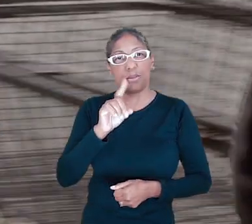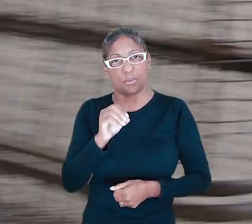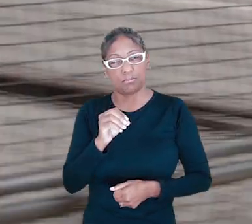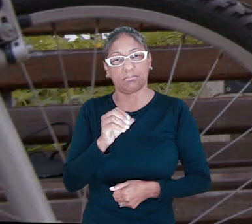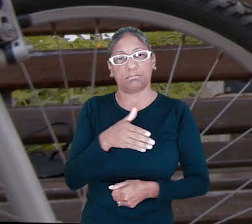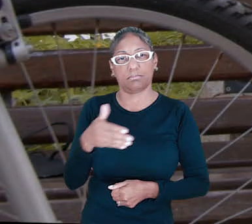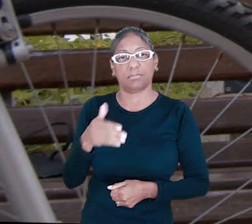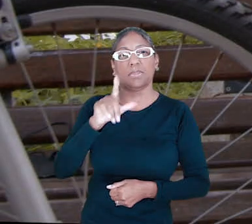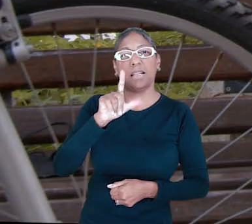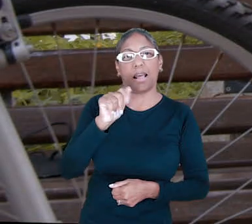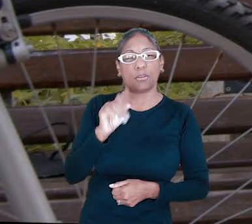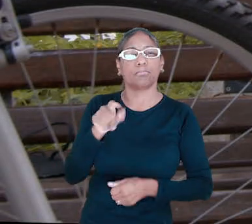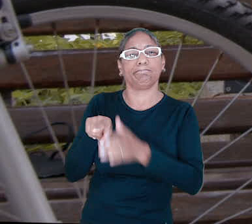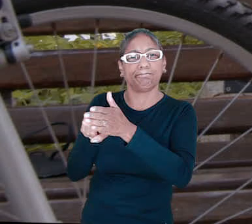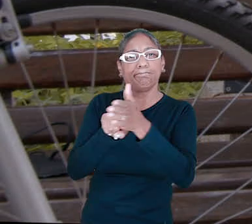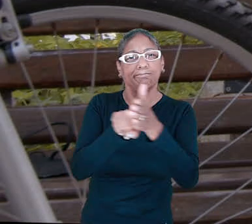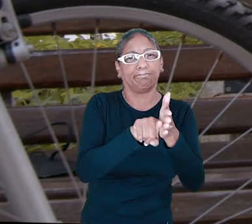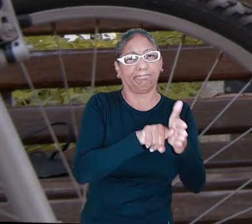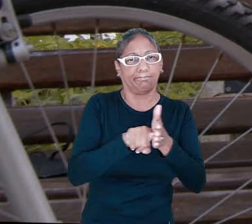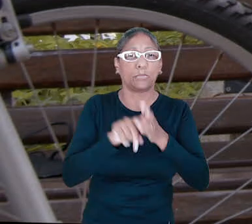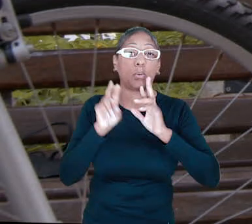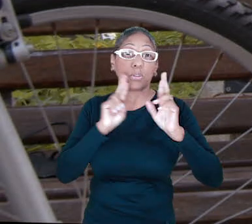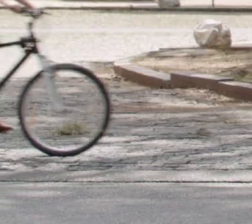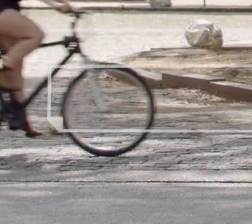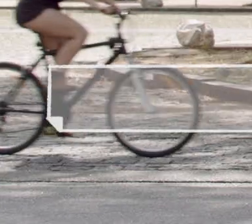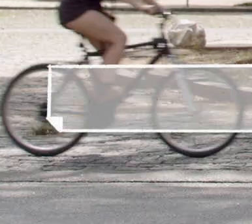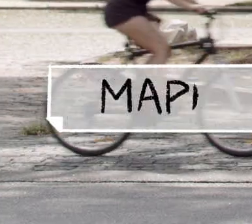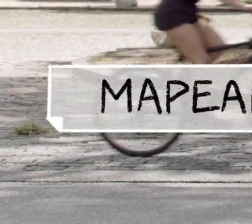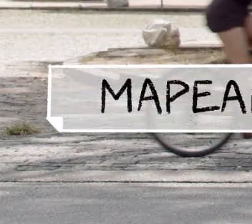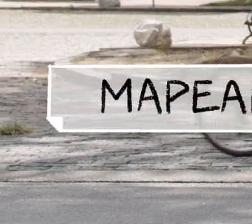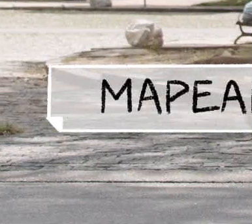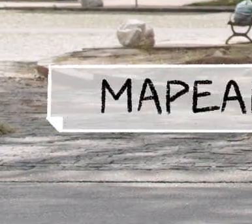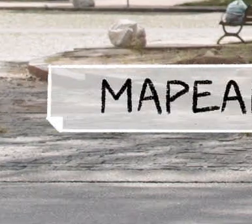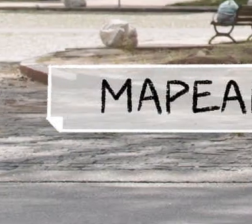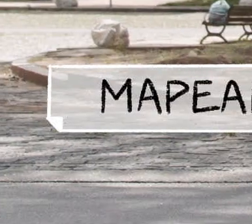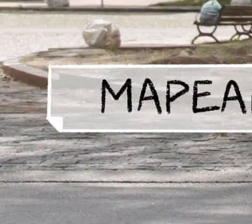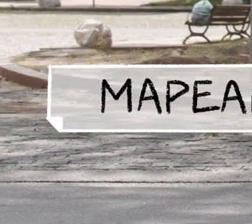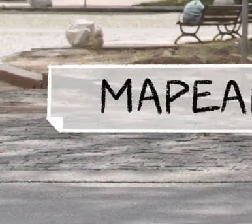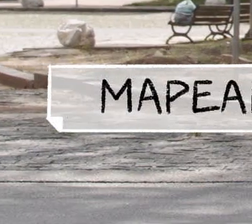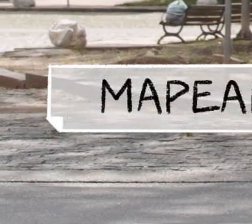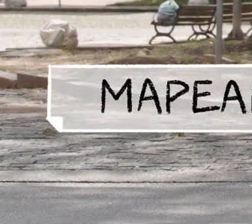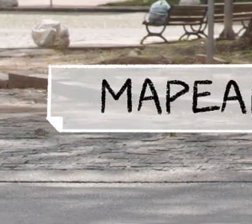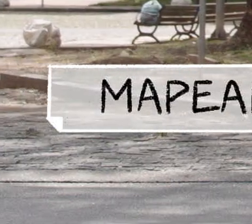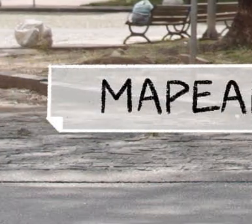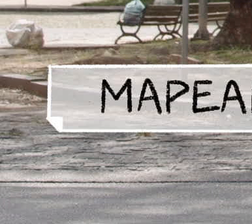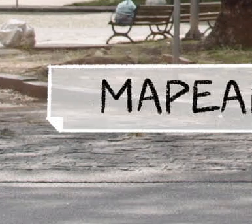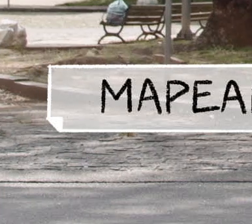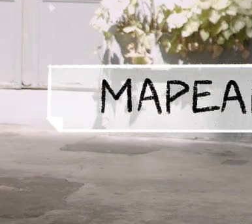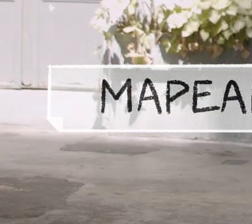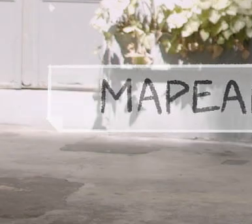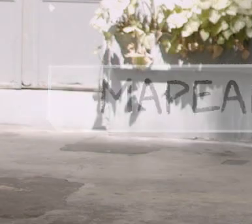contato comigo para fazer o mapeamento aqui dos restaurantes do Bom Retiro. A gente optou por uma metodologia de mapeamento